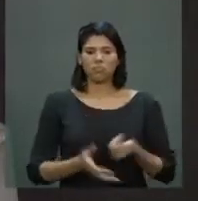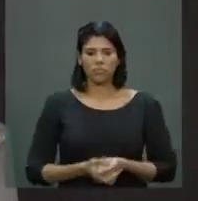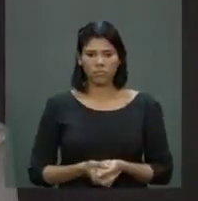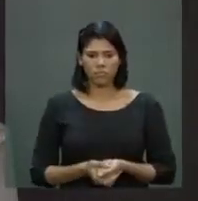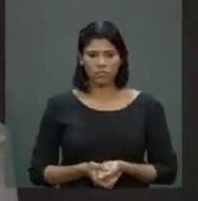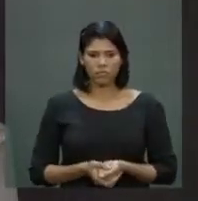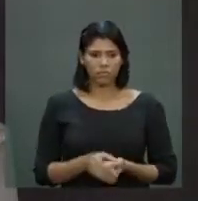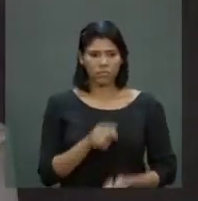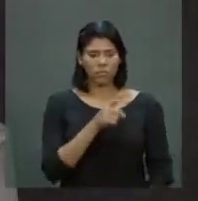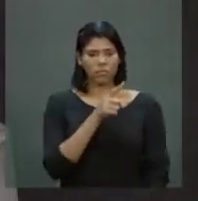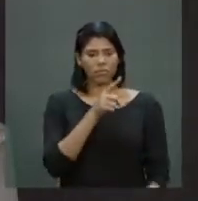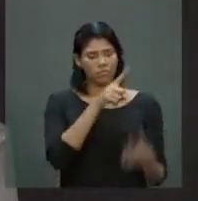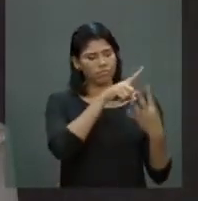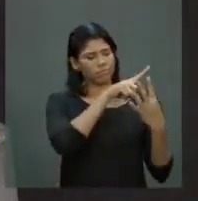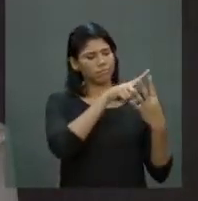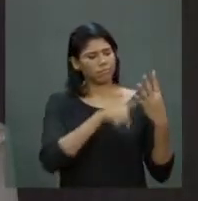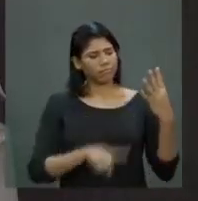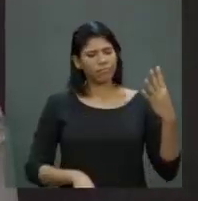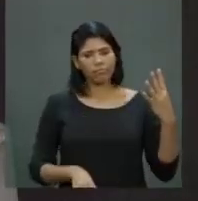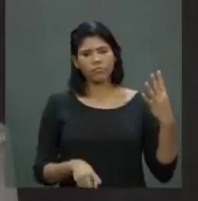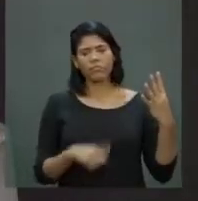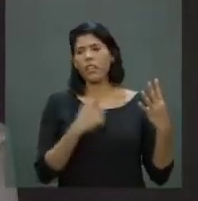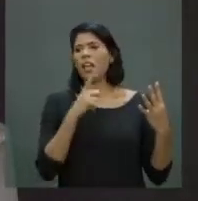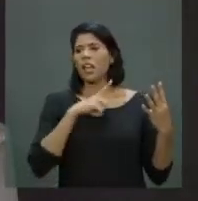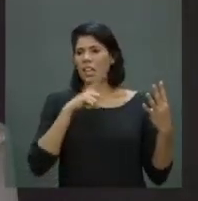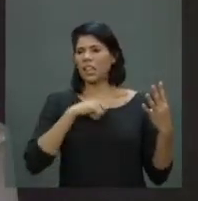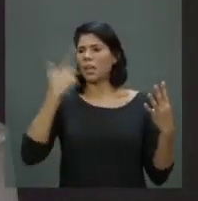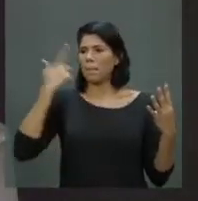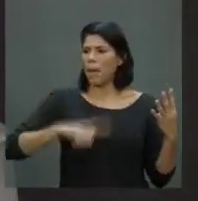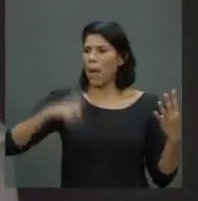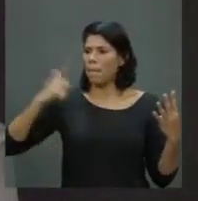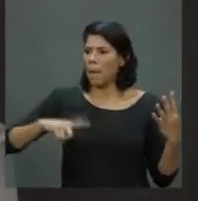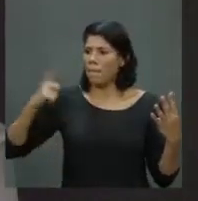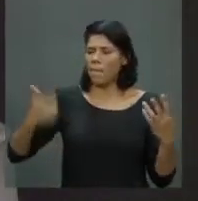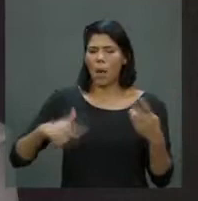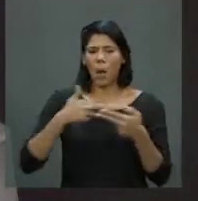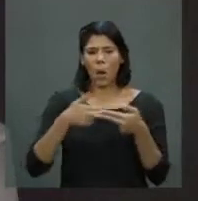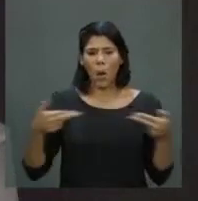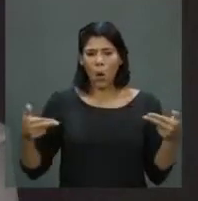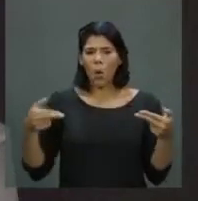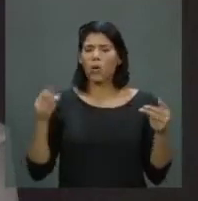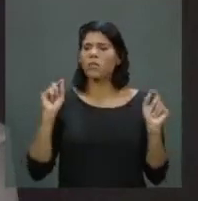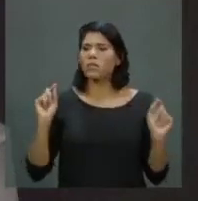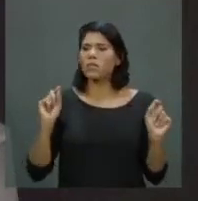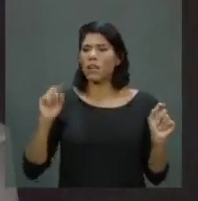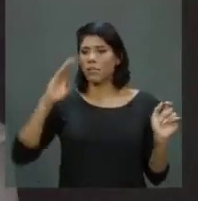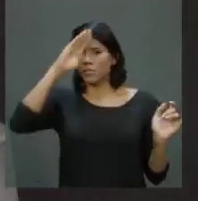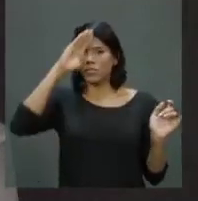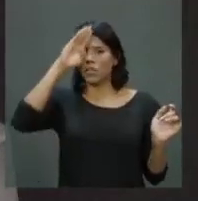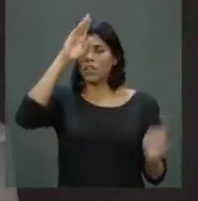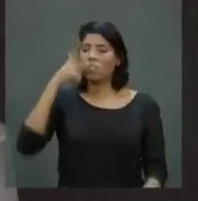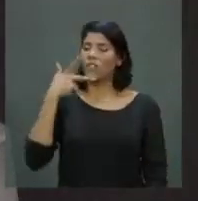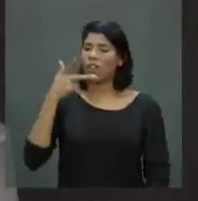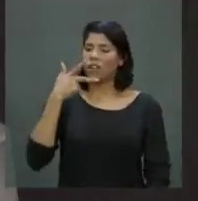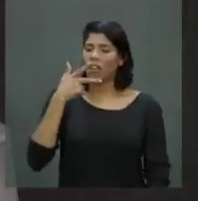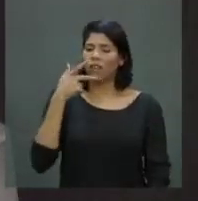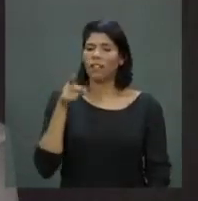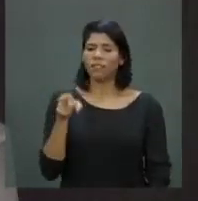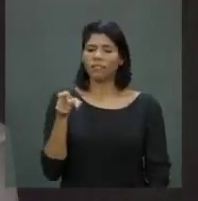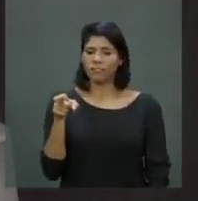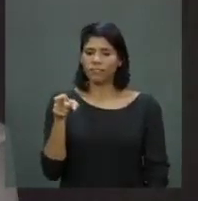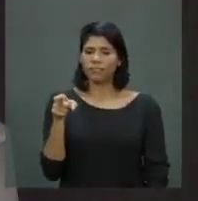São essas e outras expressões que saem da boca